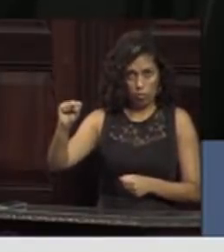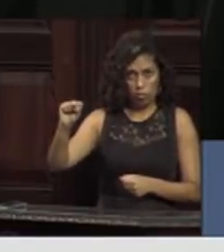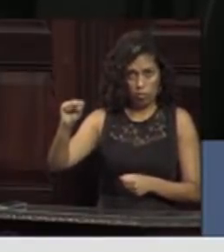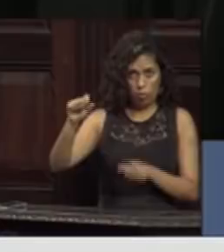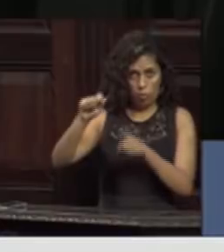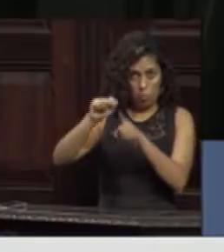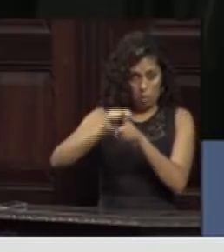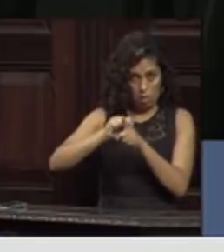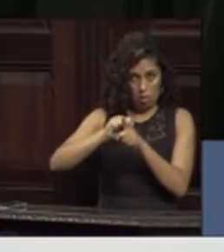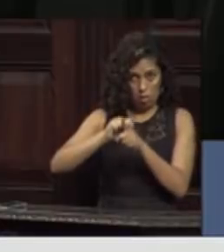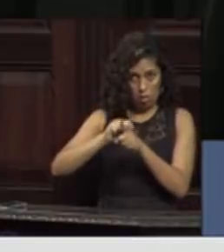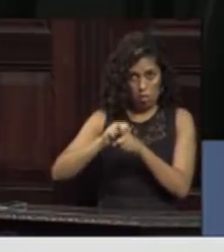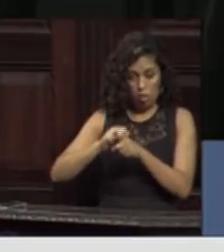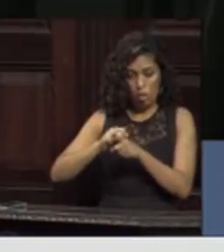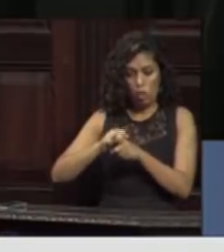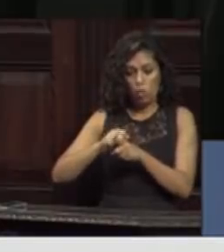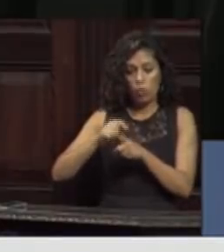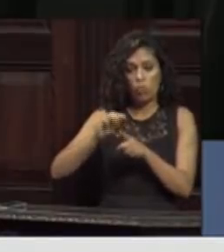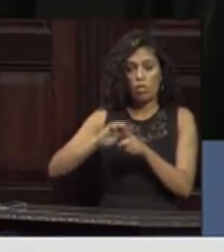dá 1,12